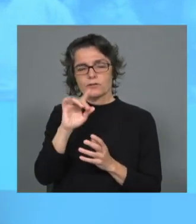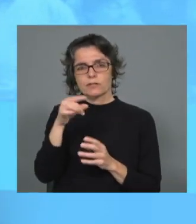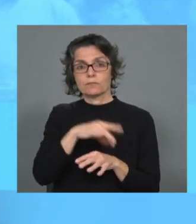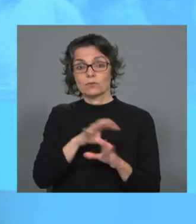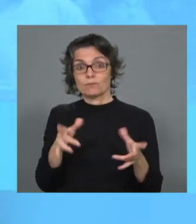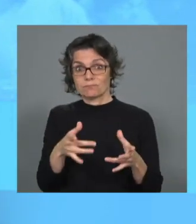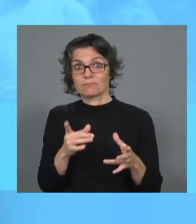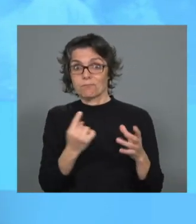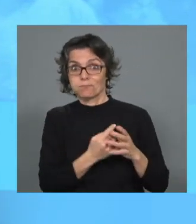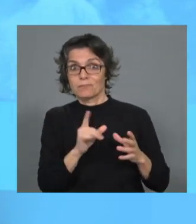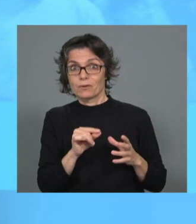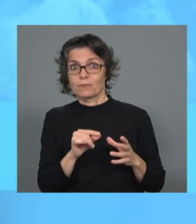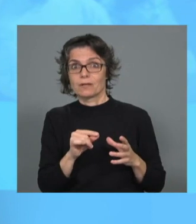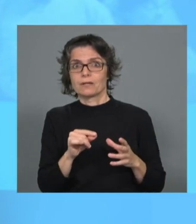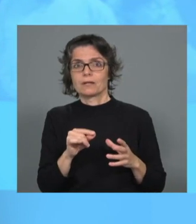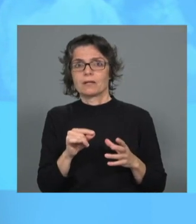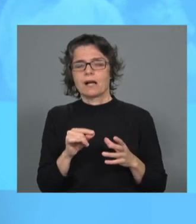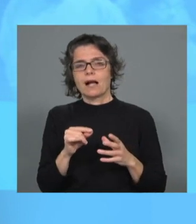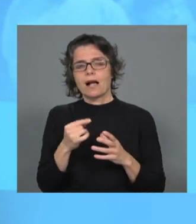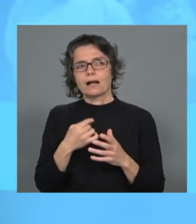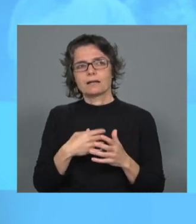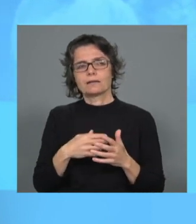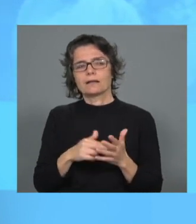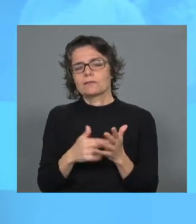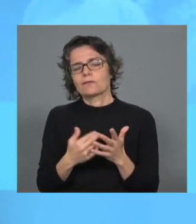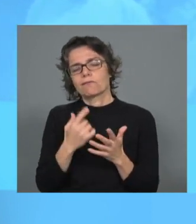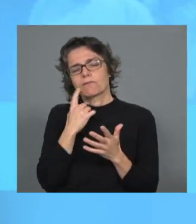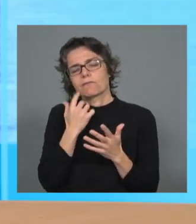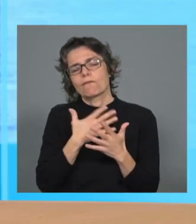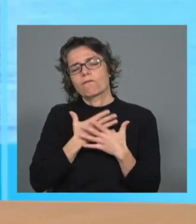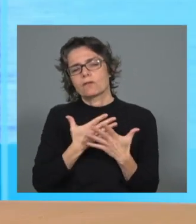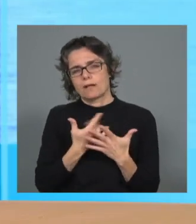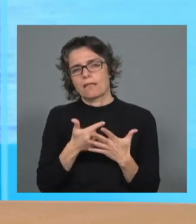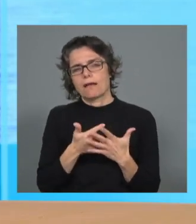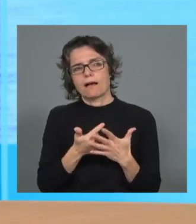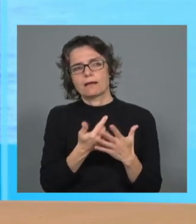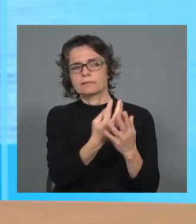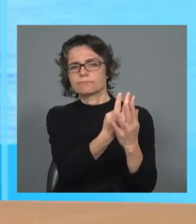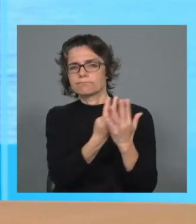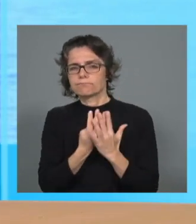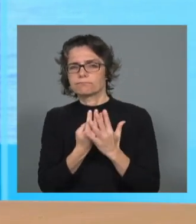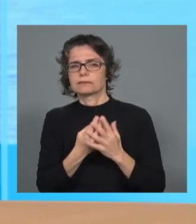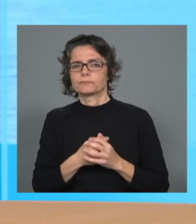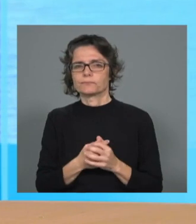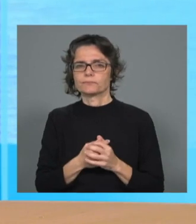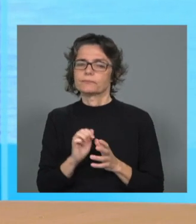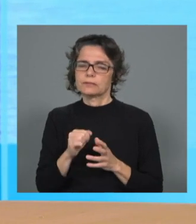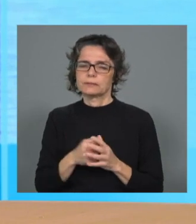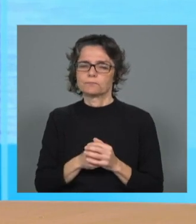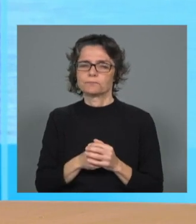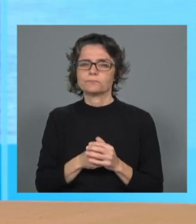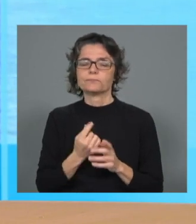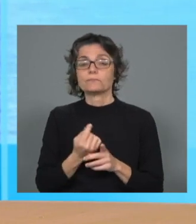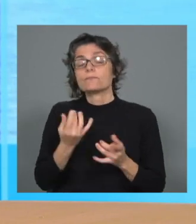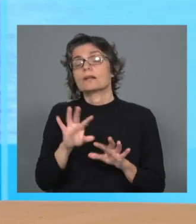é uma oportunidade de encontro que as pessoas esperam? Sim, é, de facto. Com os seus riscos, que esperamos que não sejam muitos,